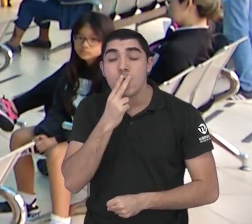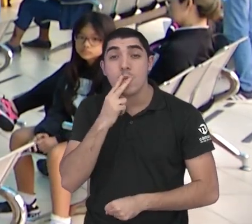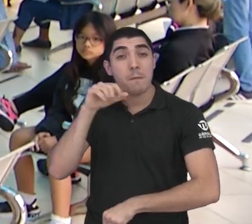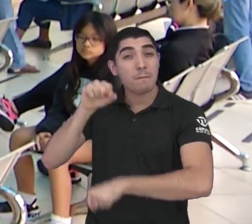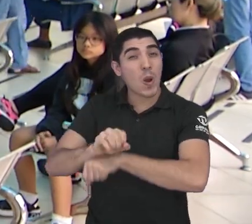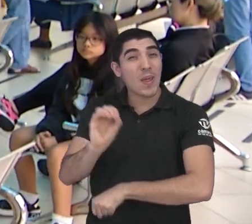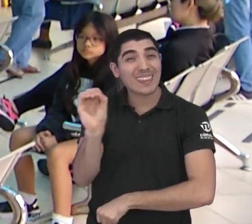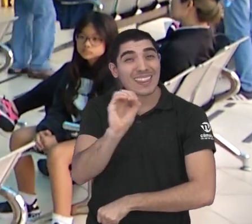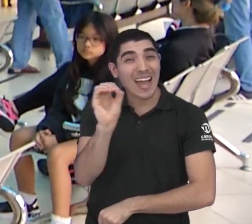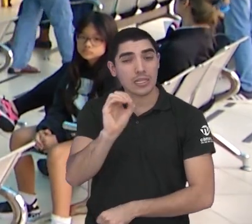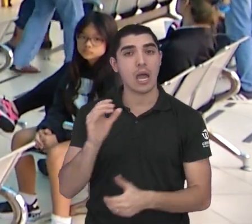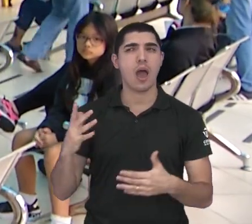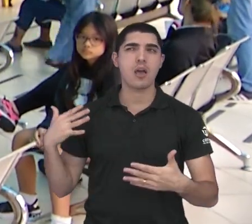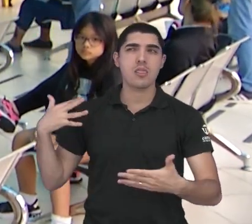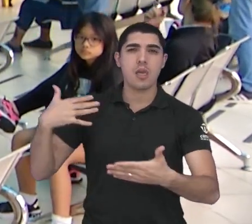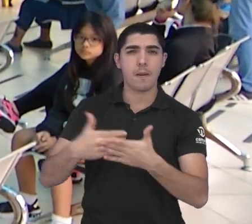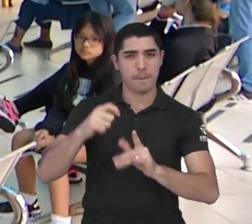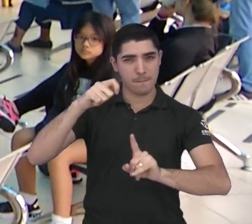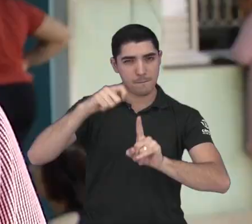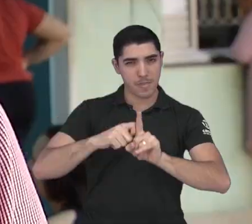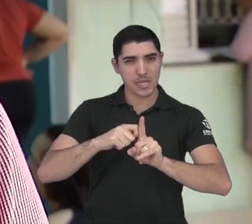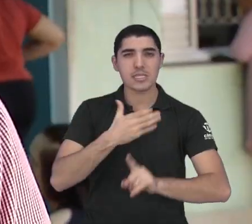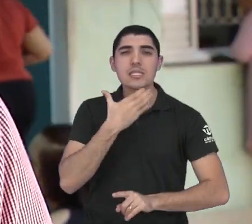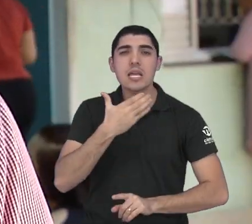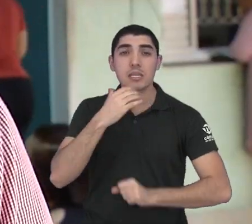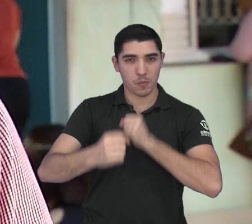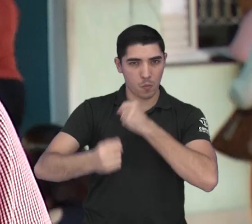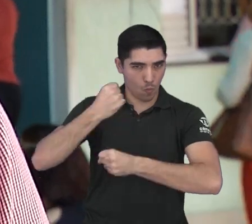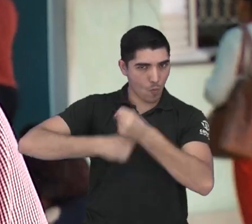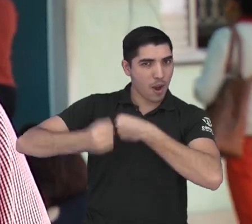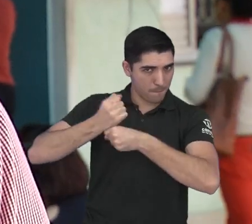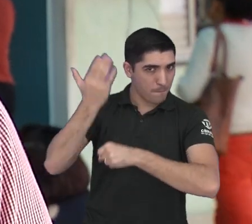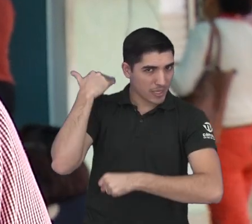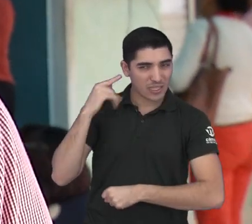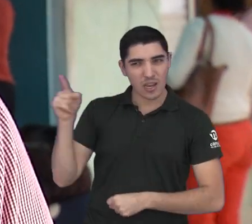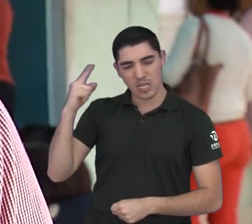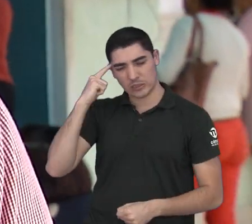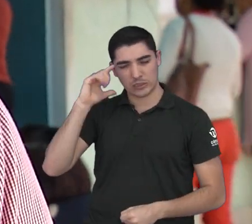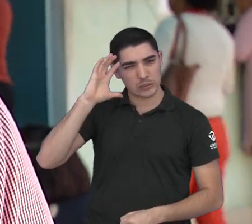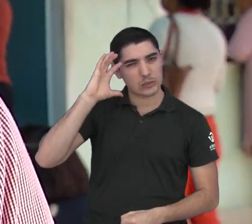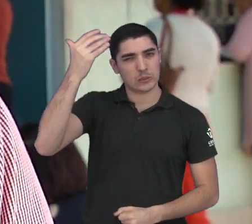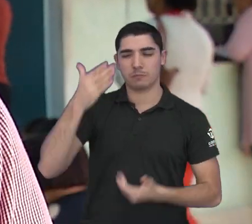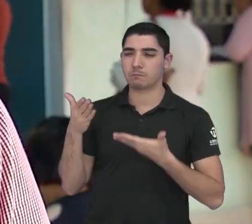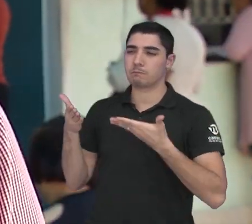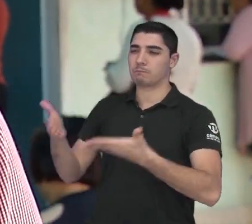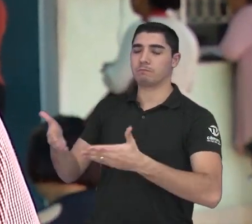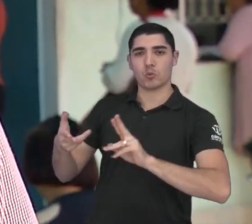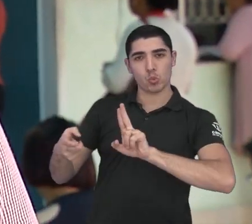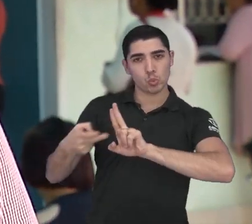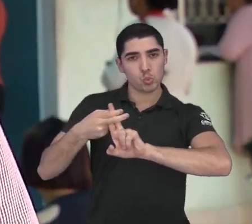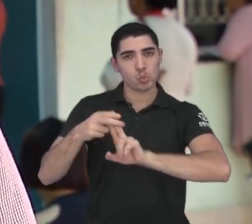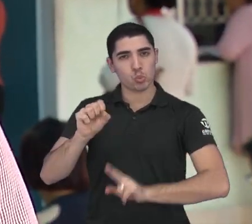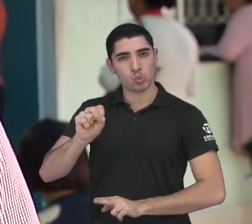conseguir abandonar o cigarro, até que em dezembro do ano passado decidiu procurar o SUS